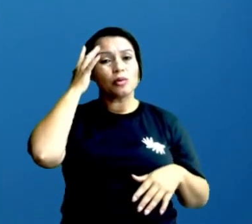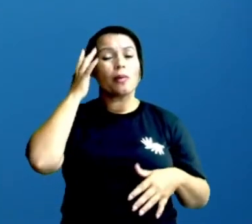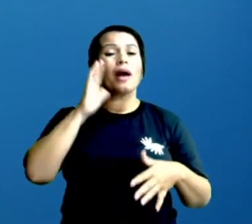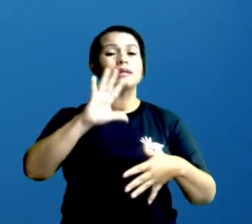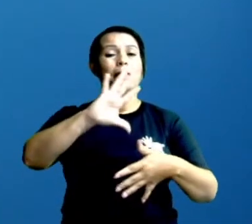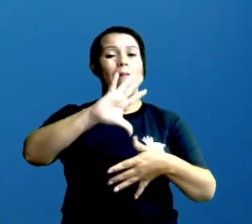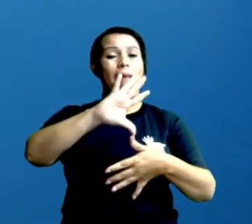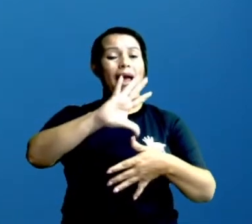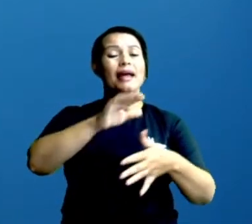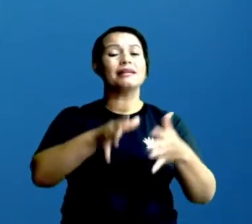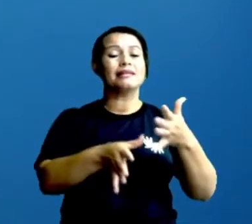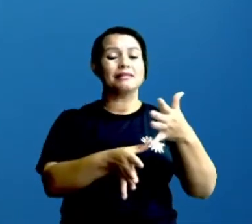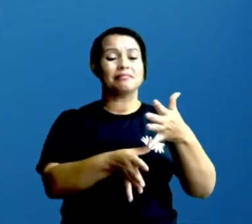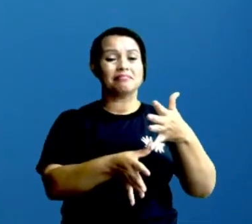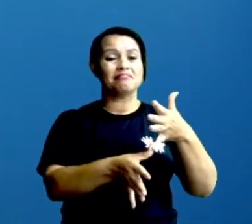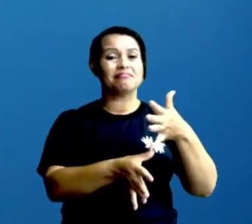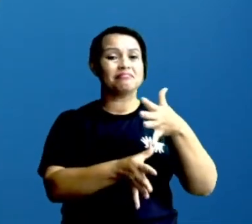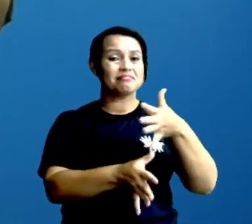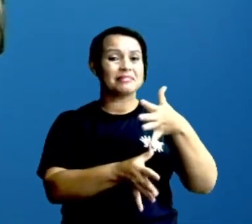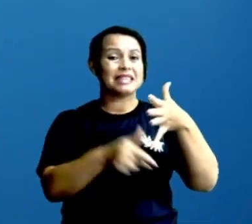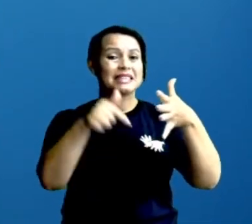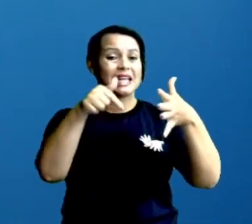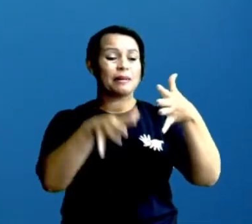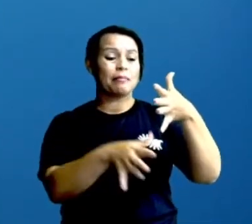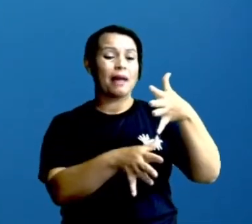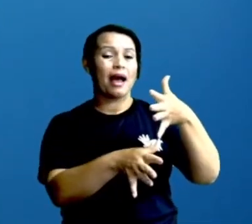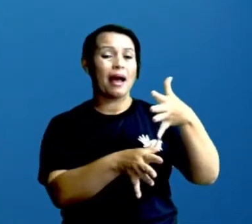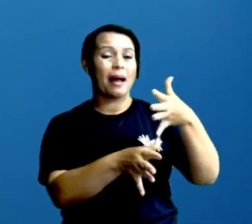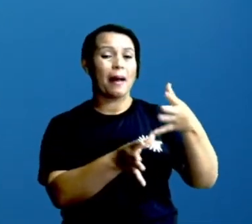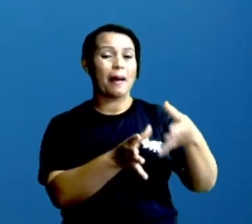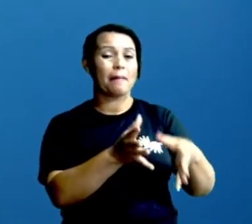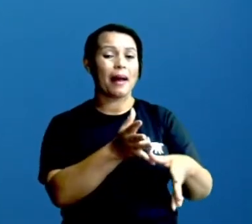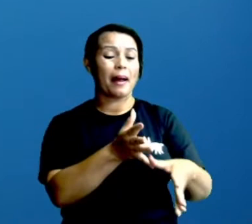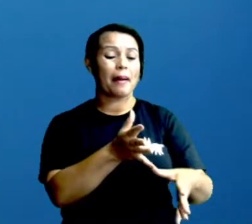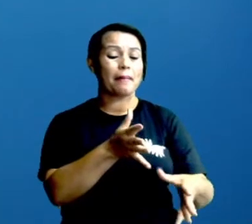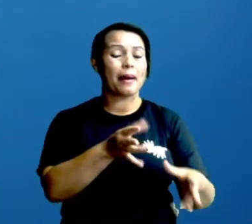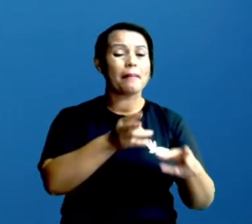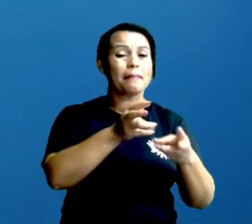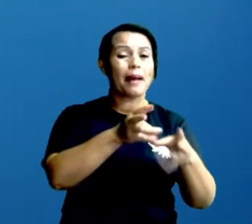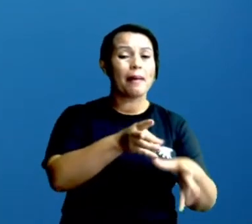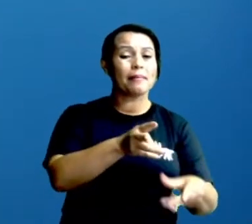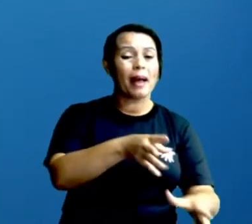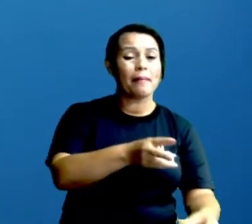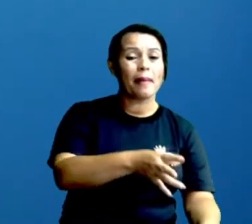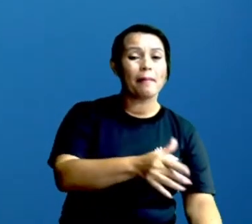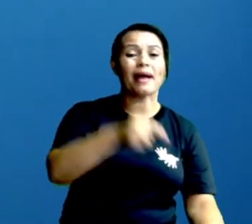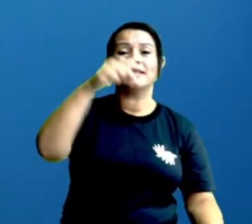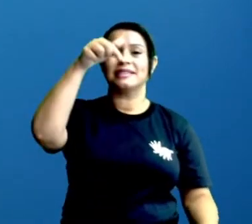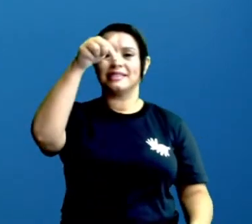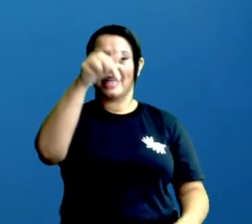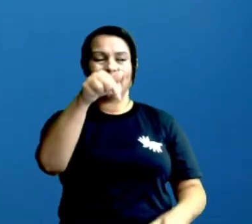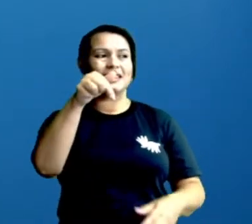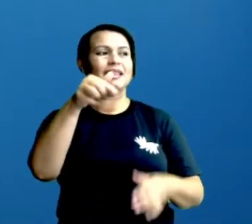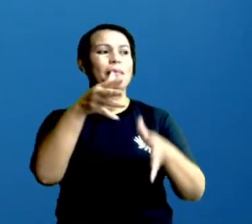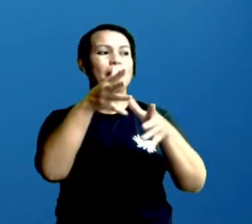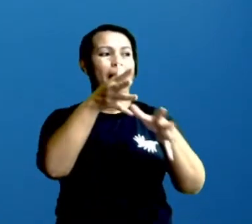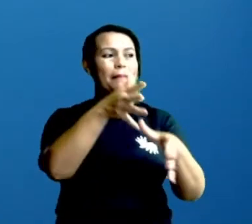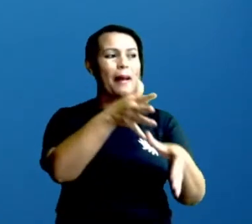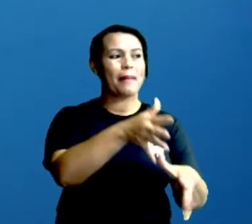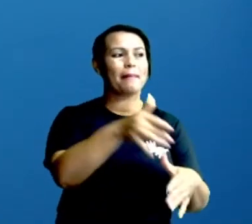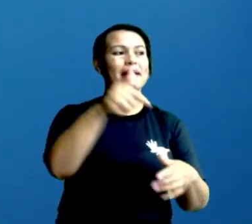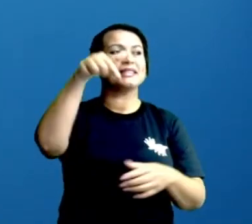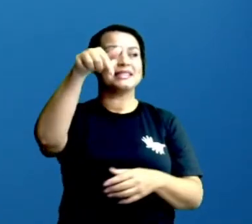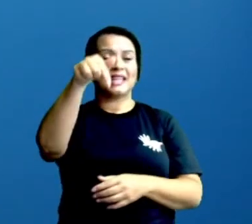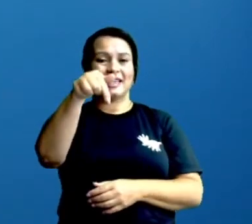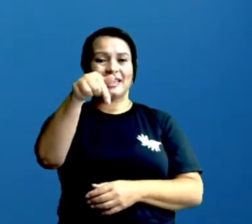ó, 7 palmos abaixo da terra. Ok? Ou seja, ó, um palmo equivale a 20 centímetros. Então,